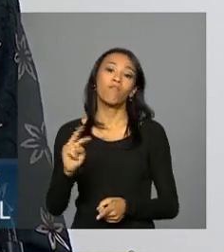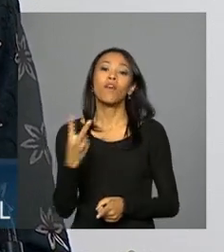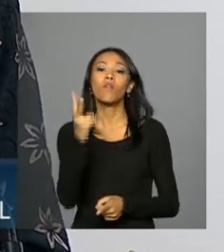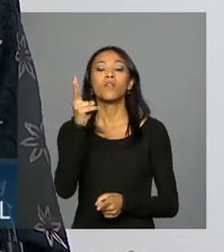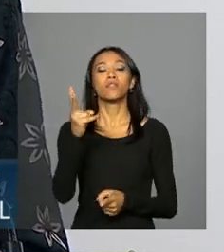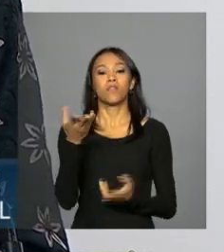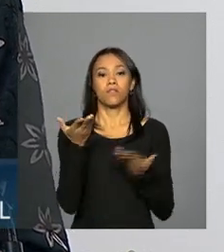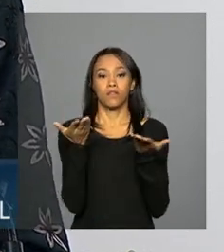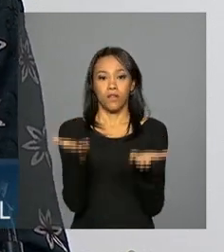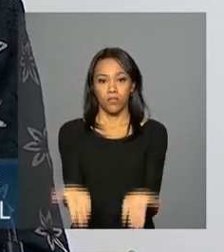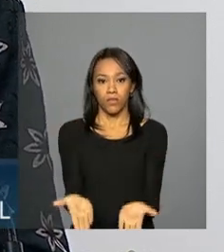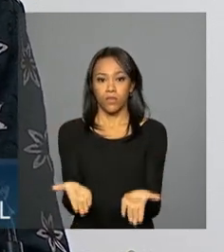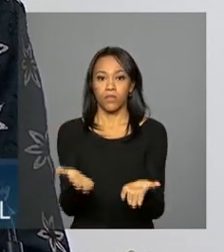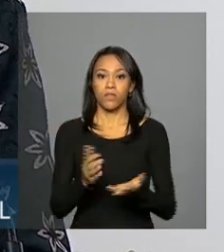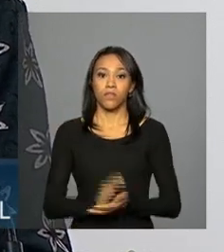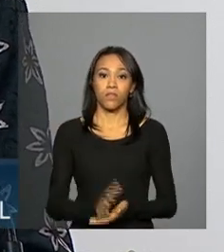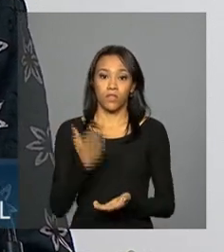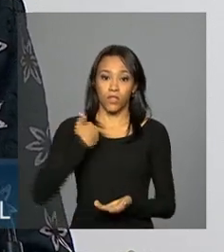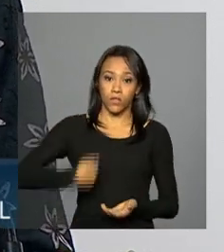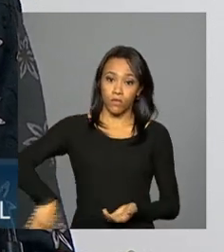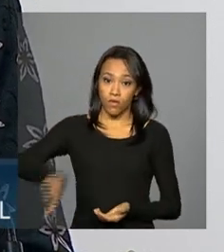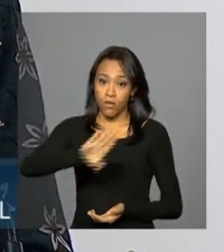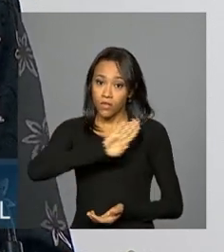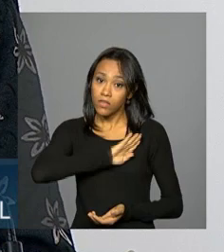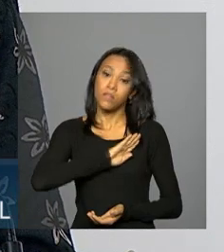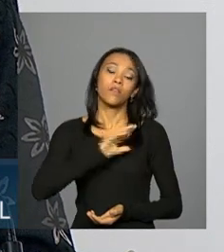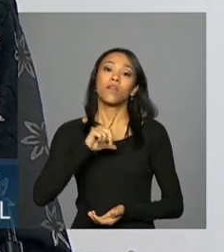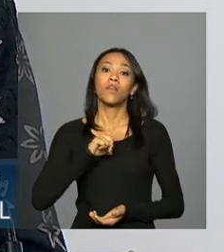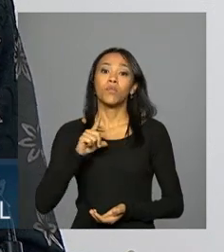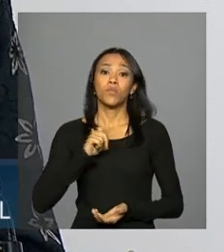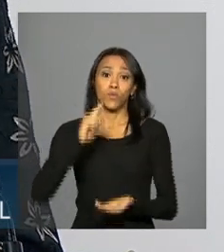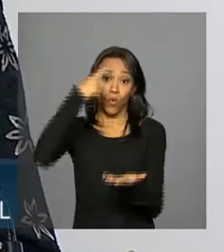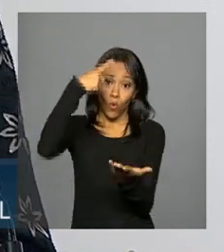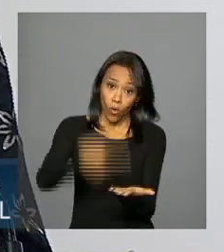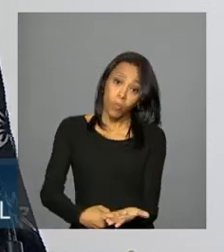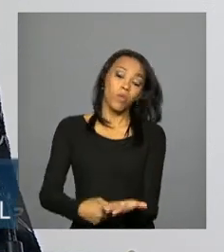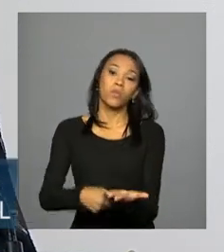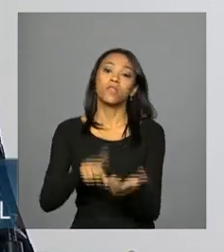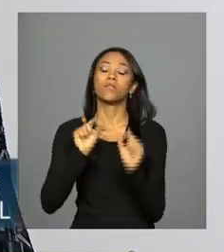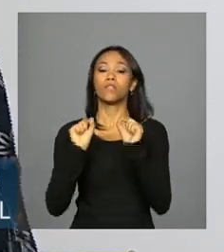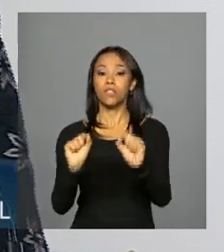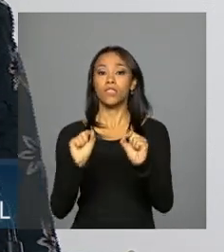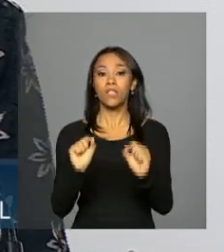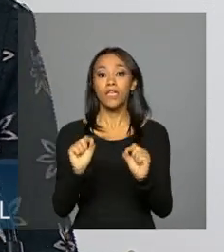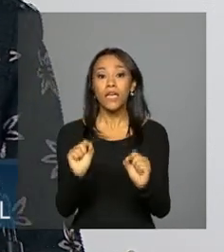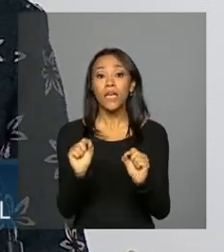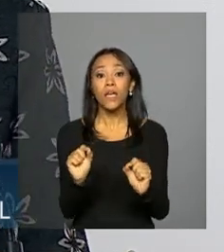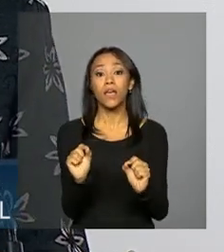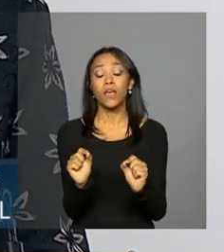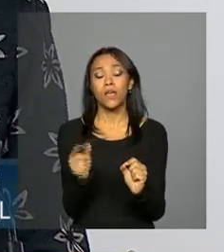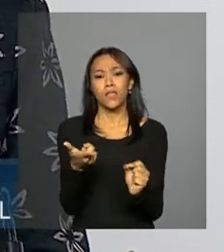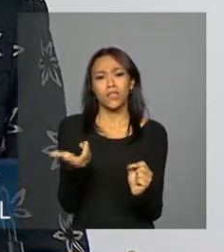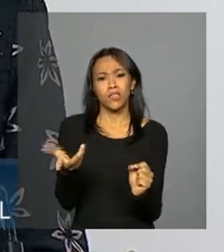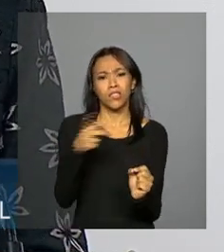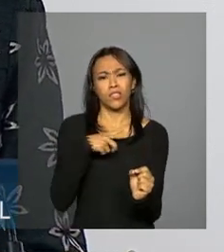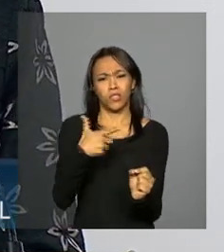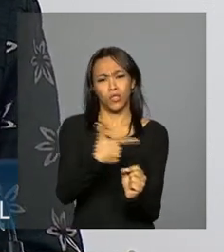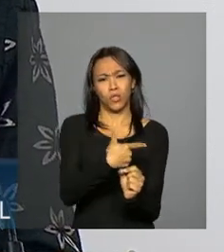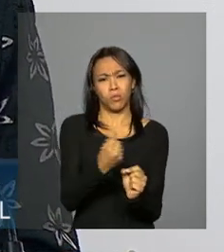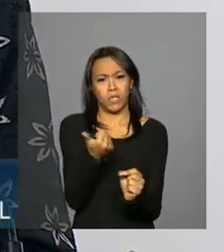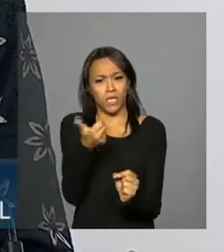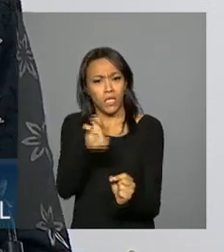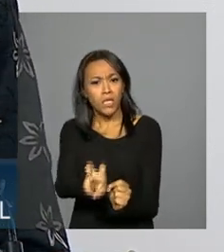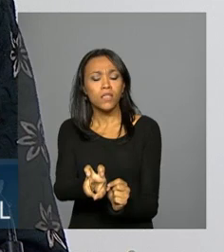espetáculo. Nós todos aqui demos um passo decisivo em favor dessa sustentabilidade em